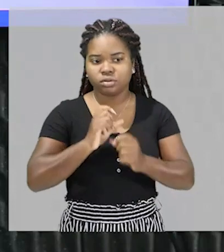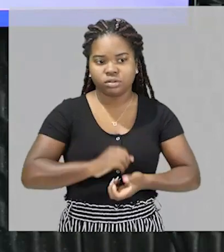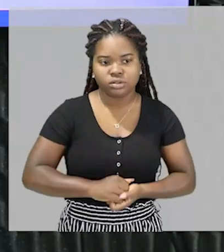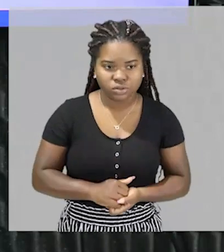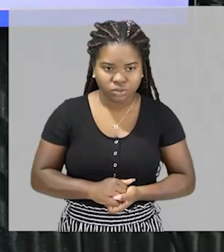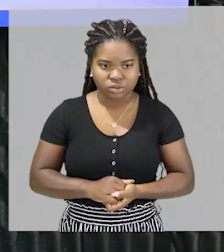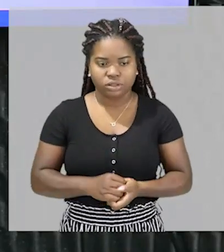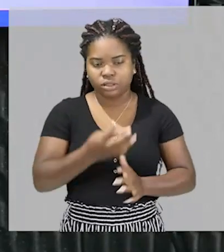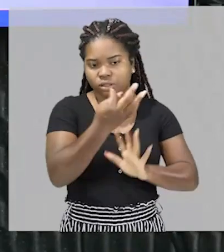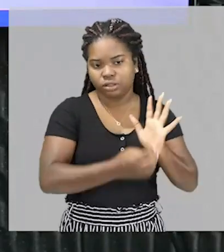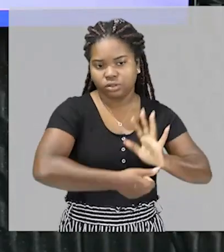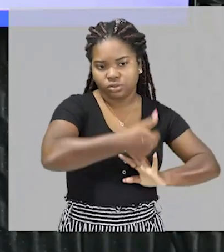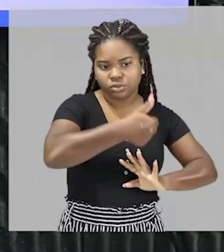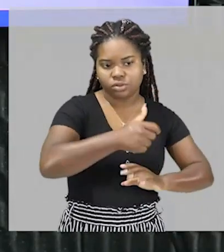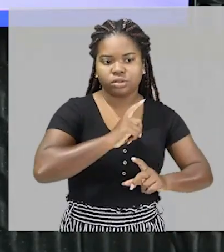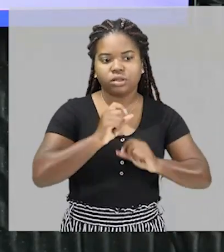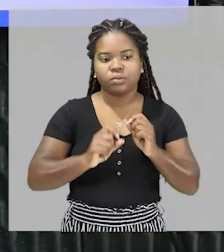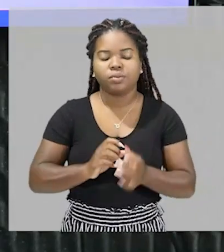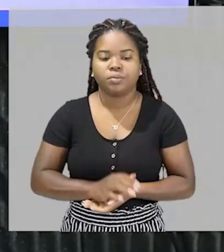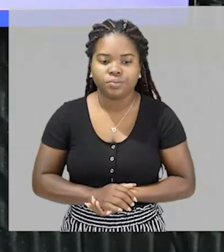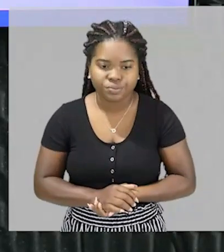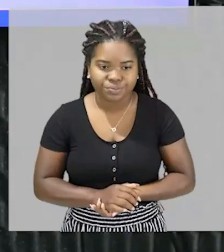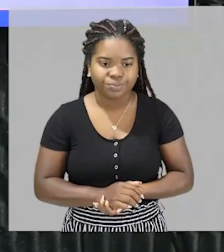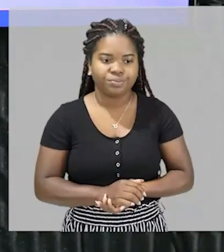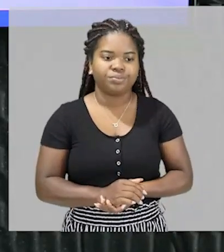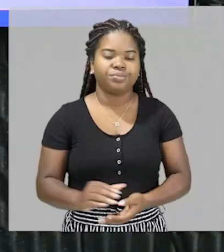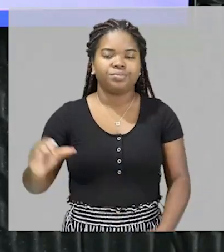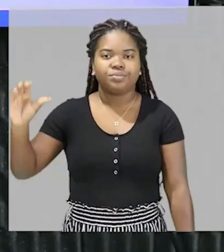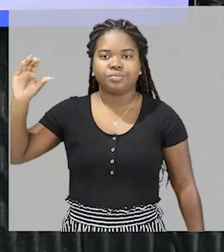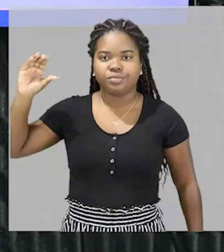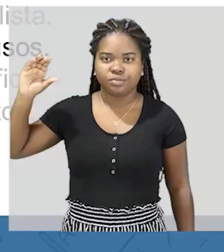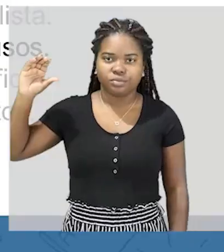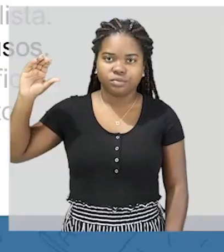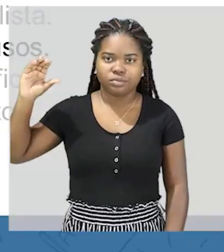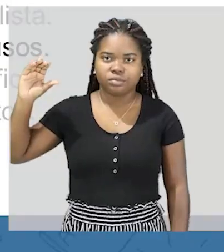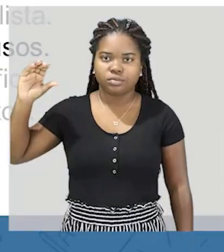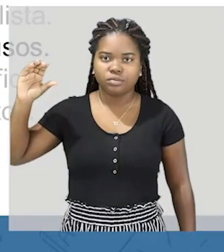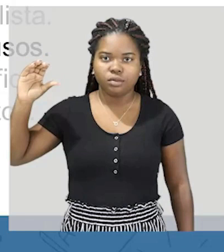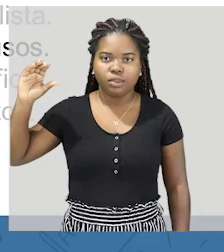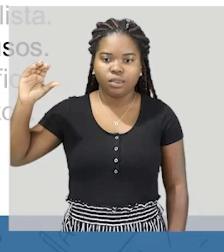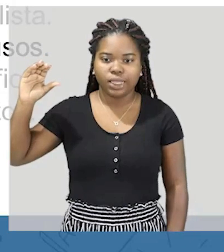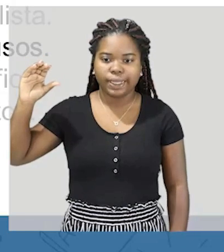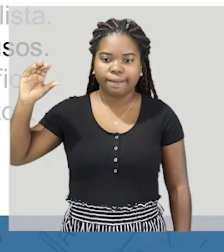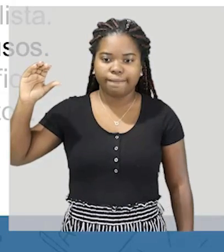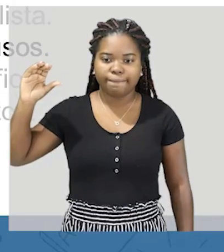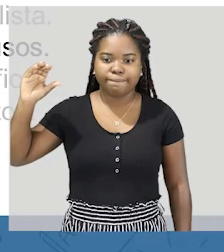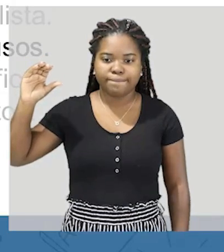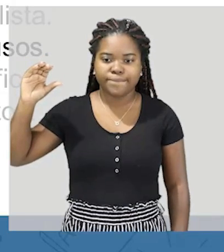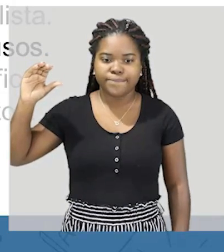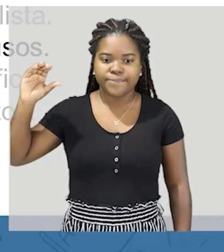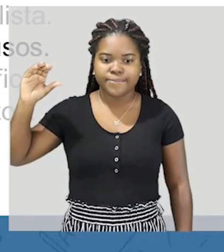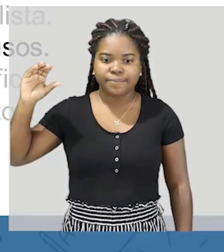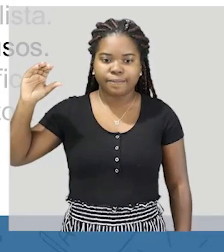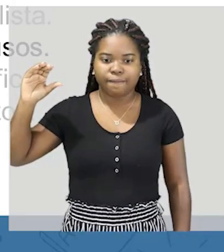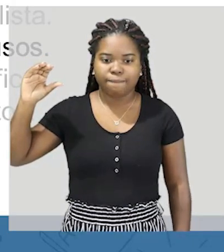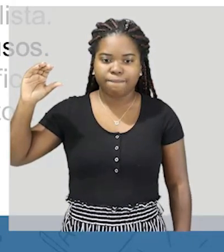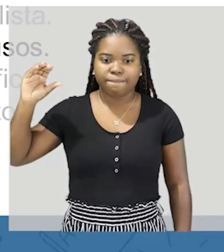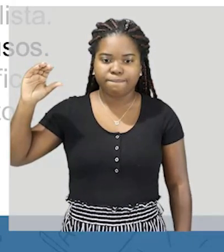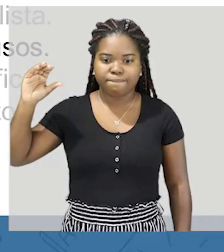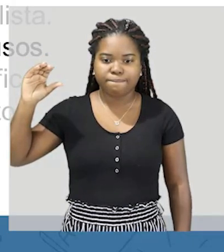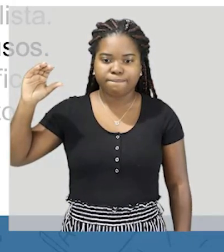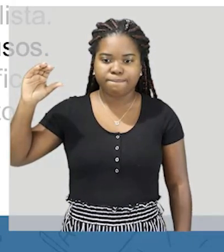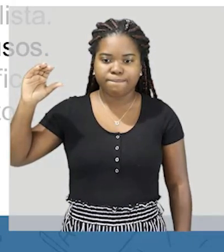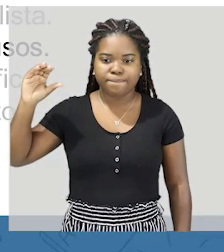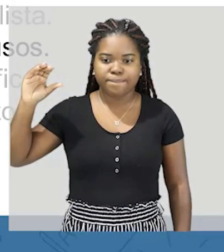se refere o texto 1 manifesta-se principalmente na composição experimental fragmentada de contornos difusos. Vou explicar